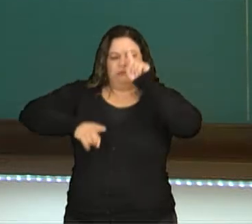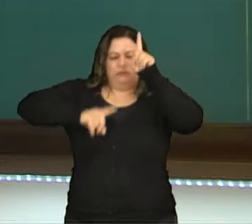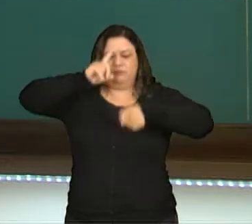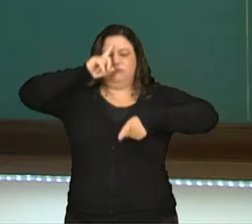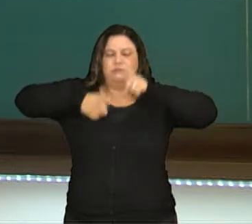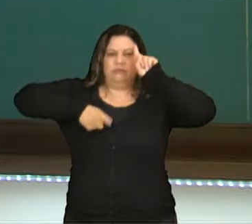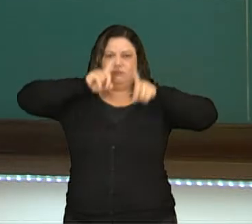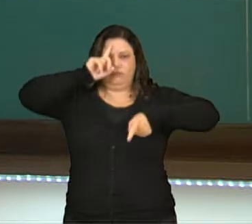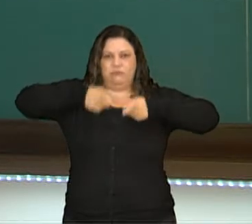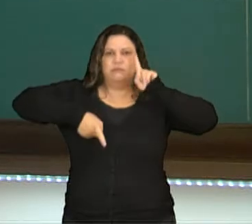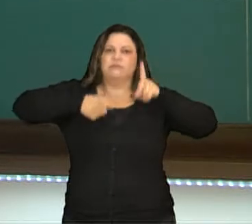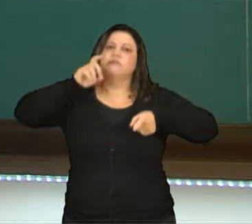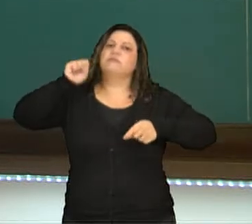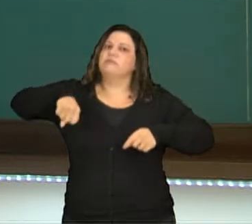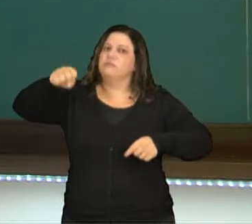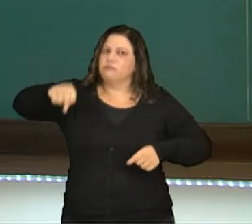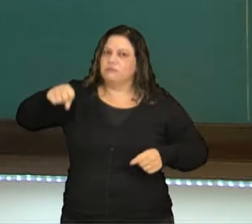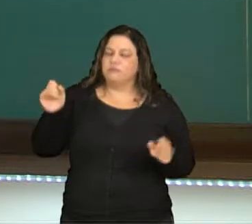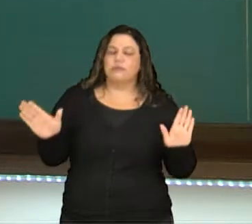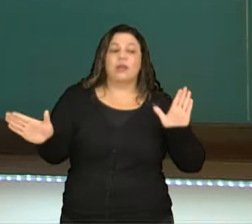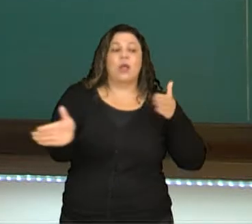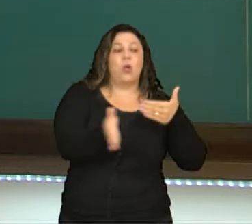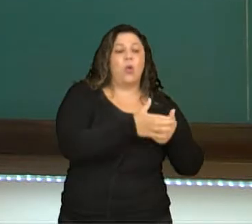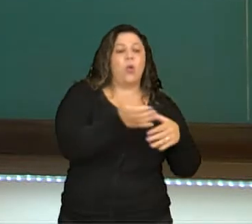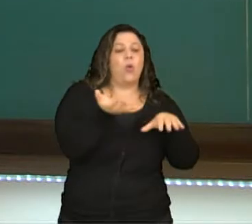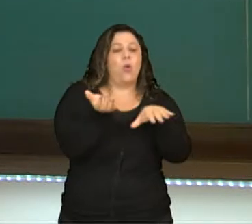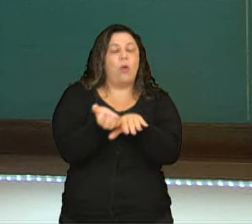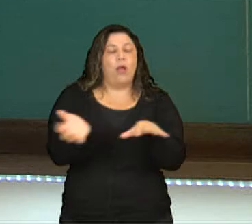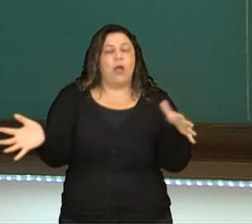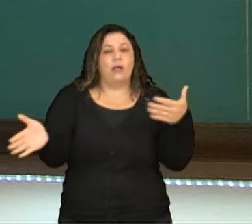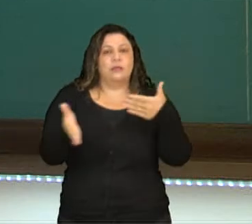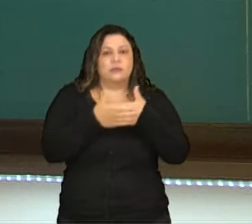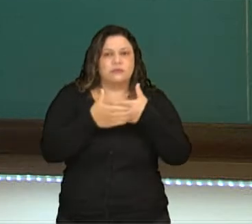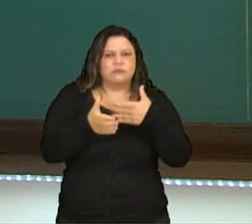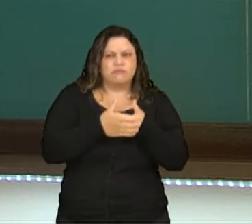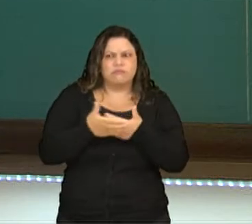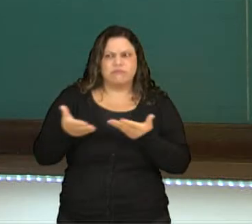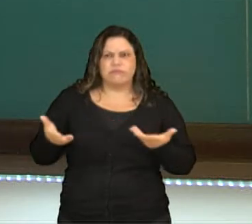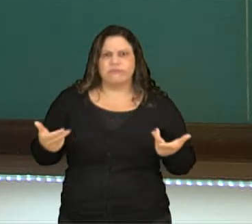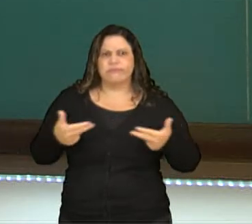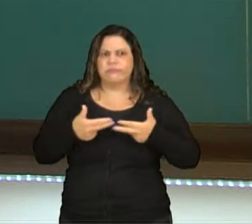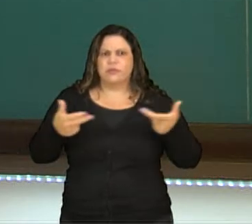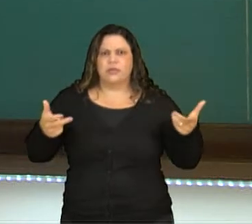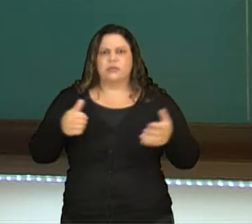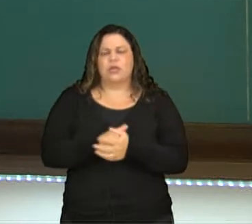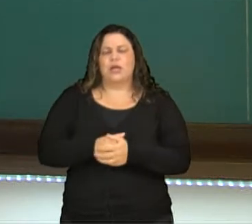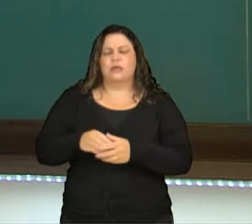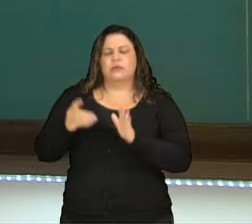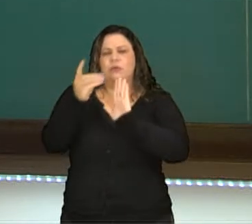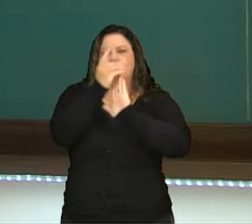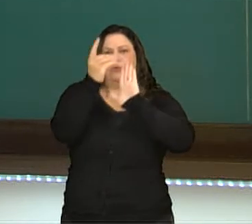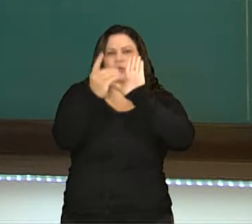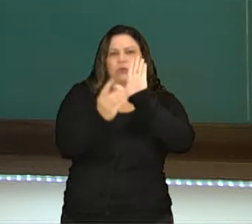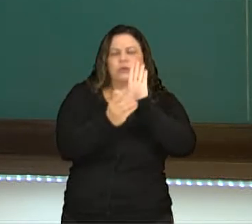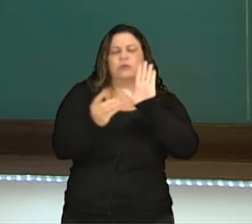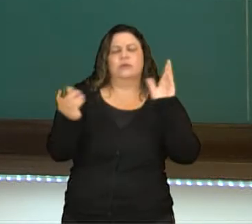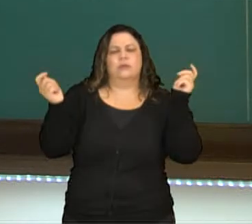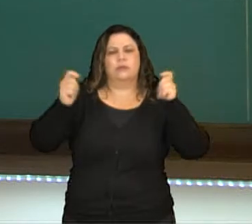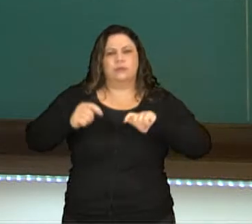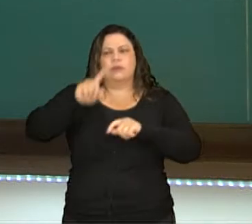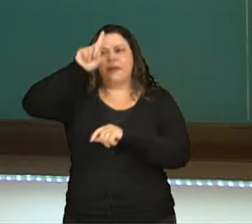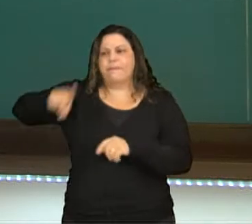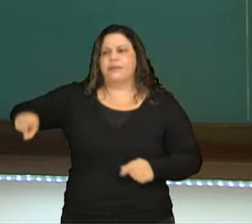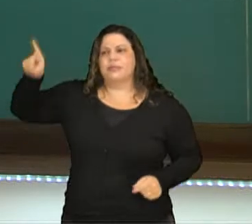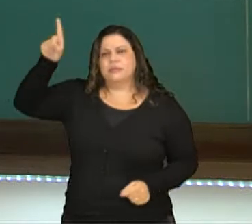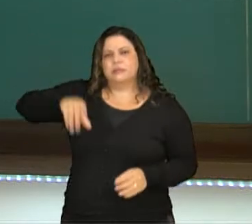Como nós falamos, Congresso fechado, o governo acontecendo por decretos, suspensão das